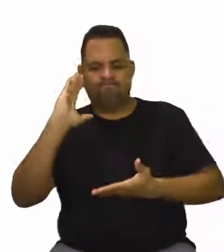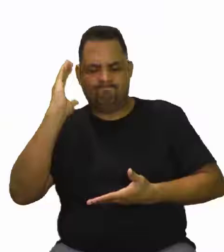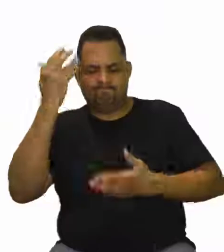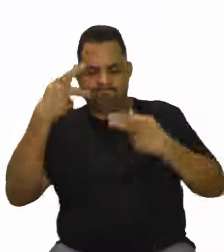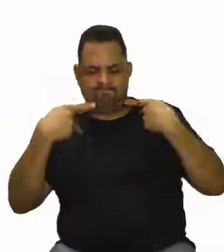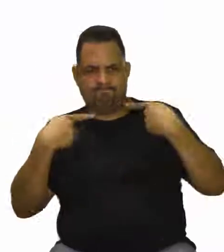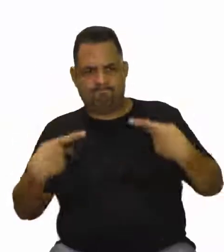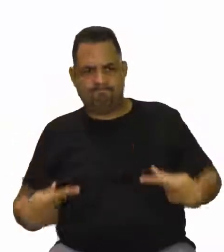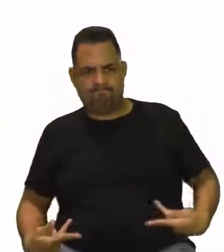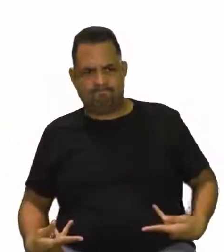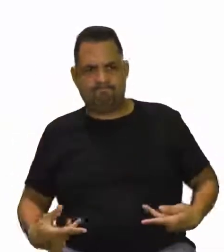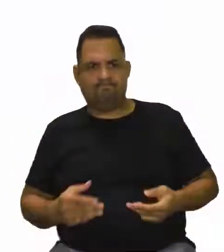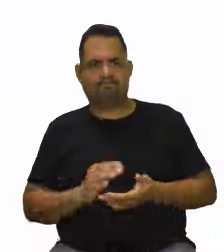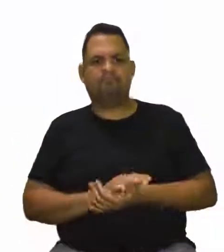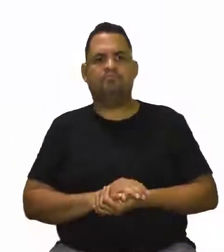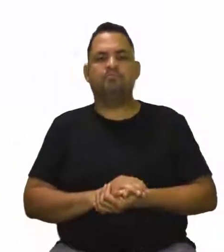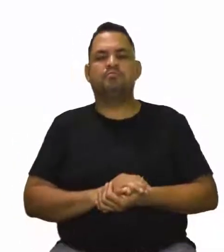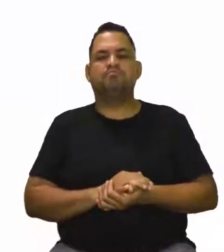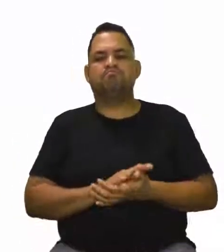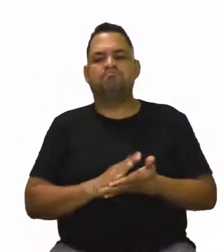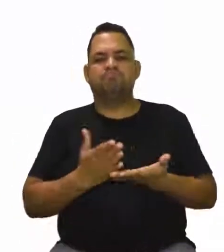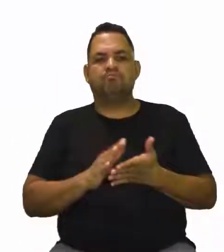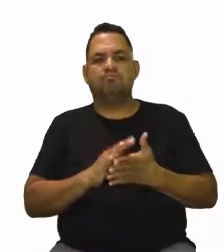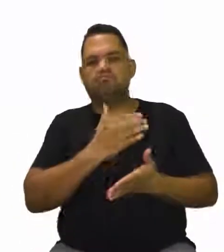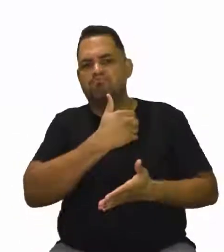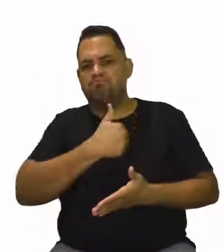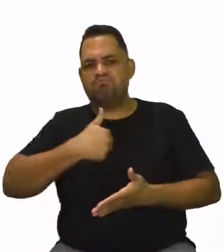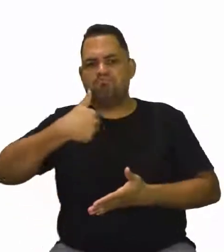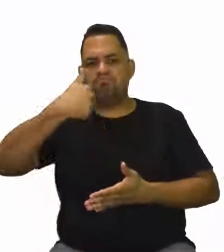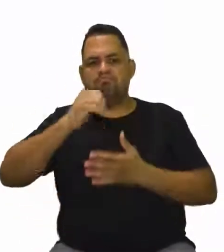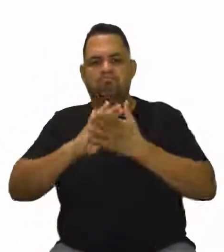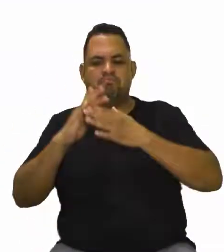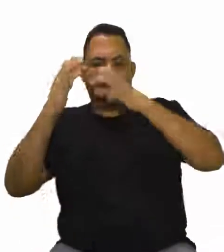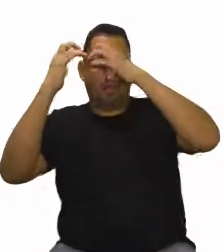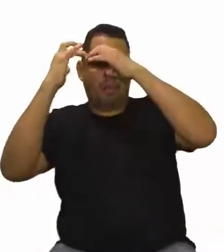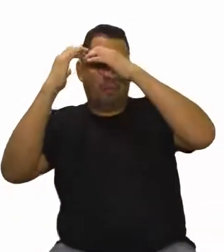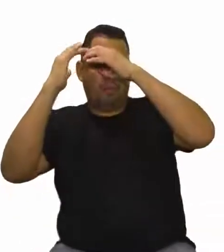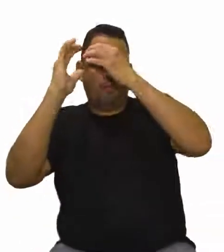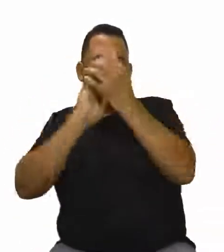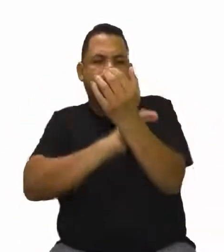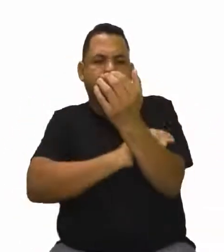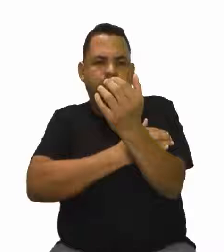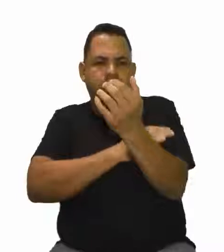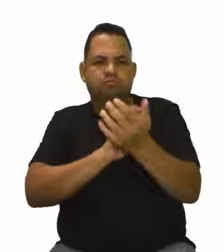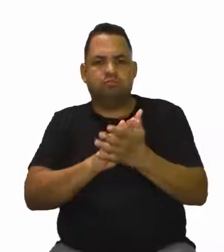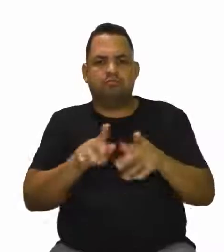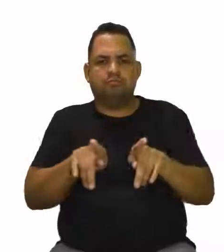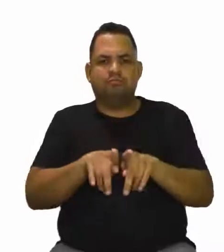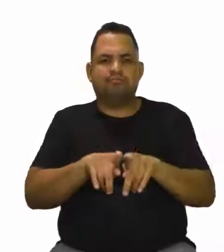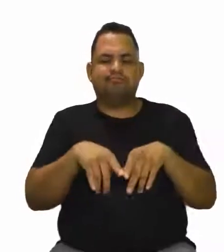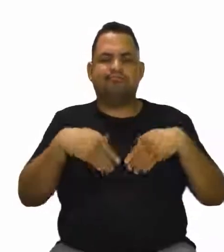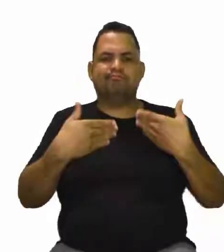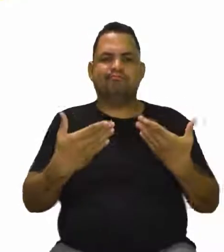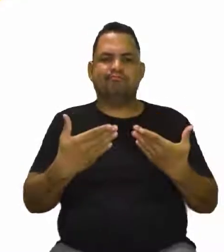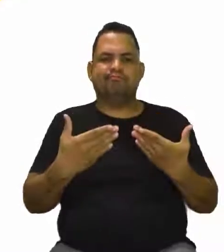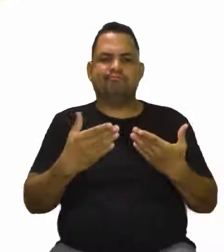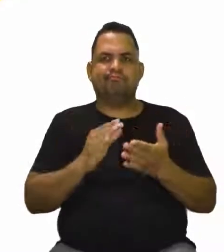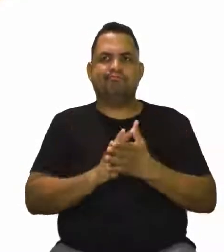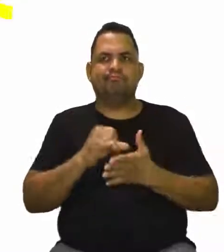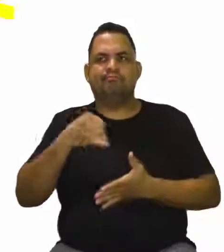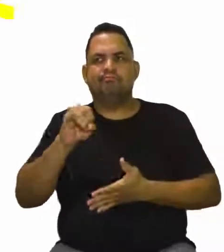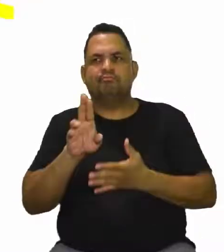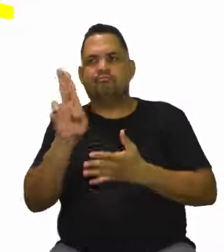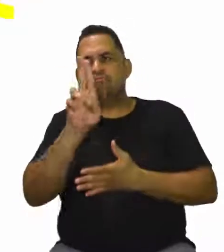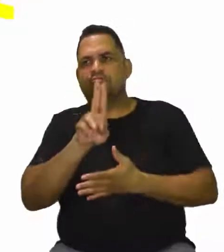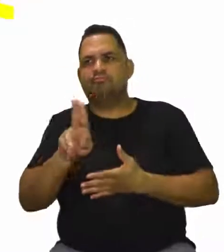as capacidades físicas e a eficiência neuromuscular. Então, por exemplo, se eu vou